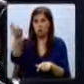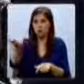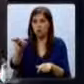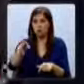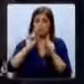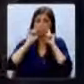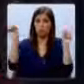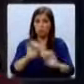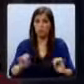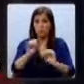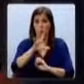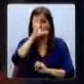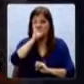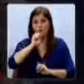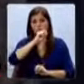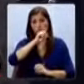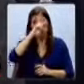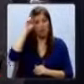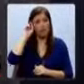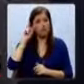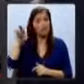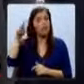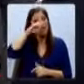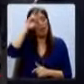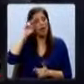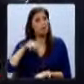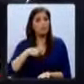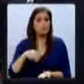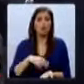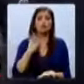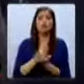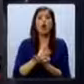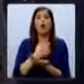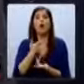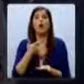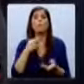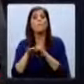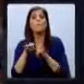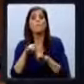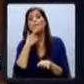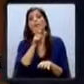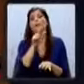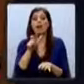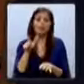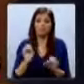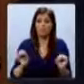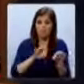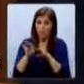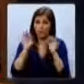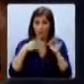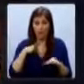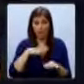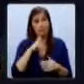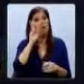surpresa para Varoufakis. Da Grécia, os 18 esperam algo mais do que palavras e promessas. O tempo das discussões técnicas chegou e uma visita